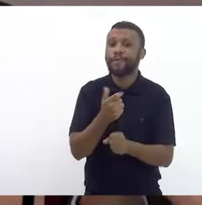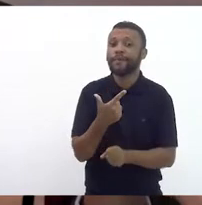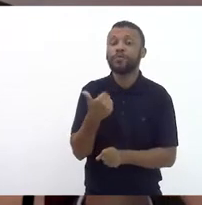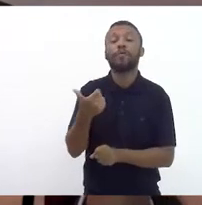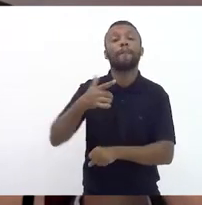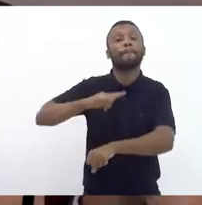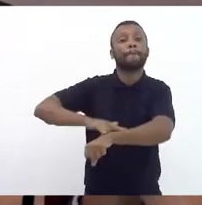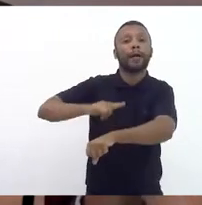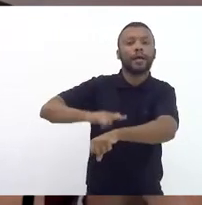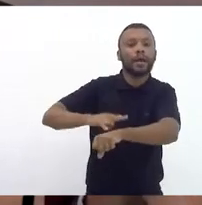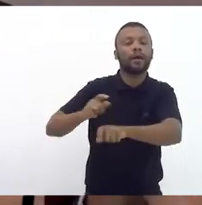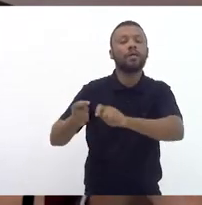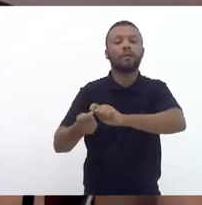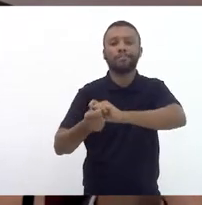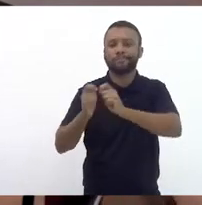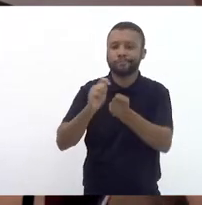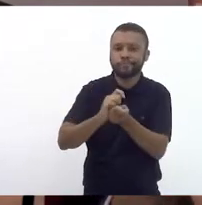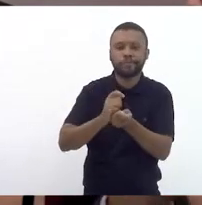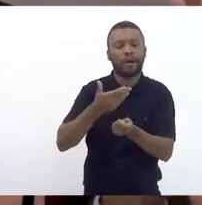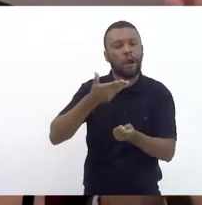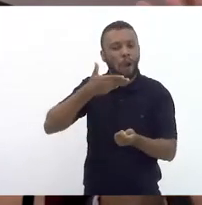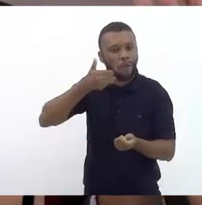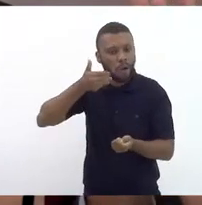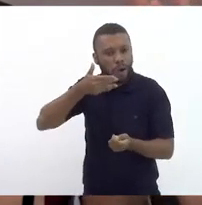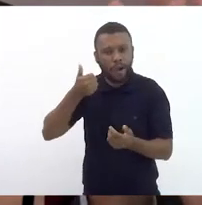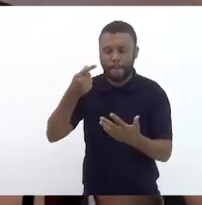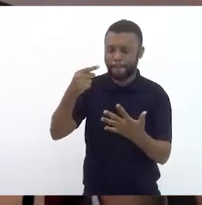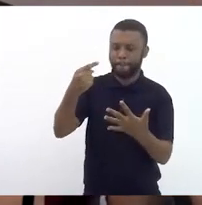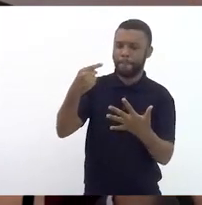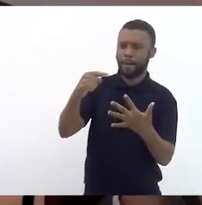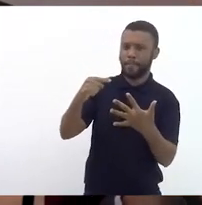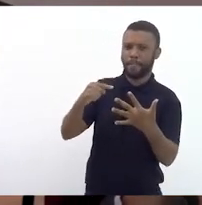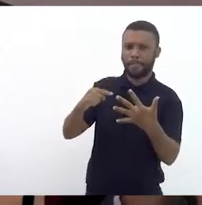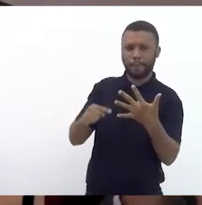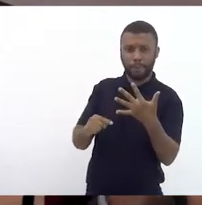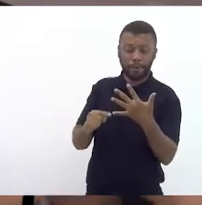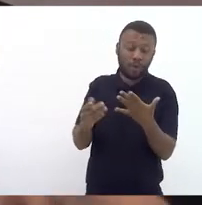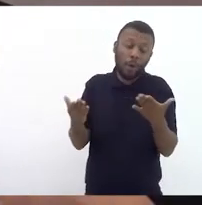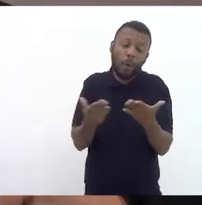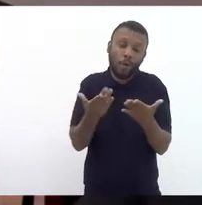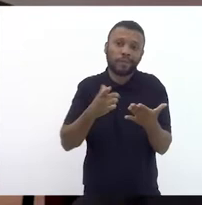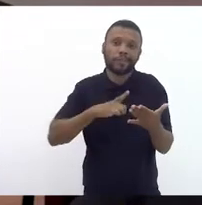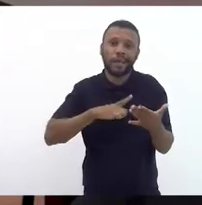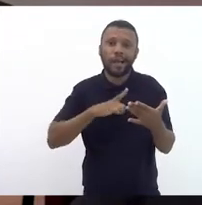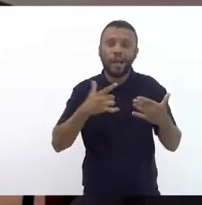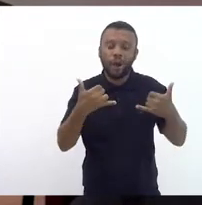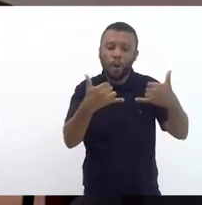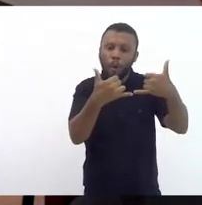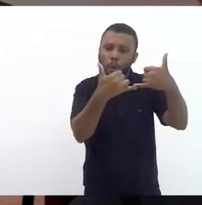adequações, assim como estamos fazendo, enterrando os cabos hoje em função do problema de furto, a Supervia vem